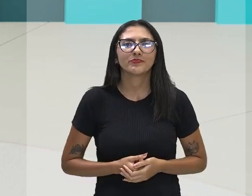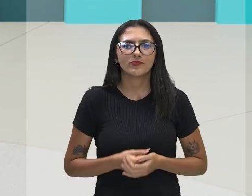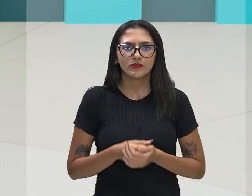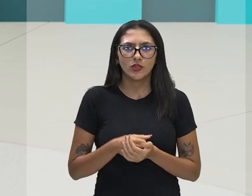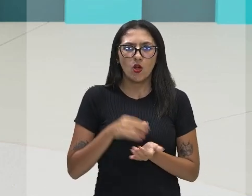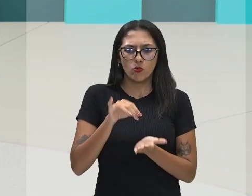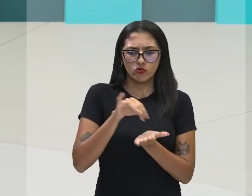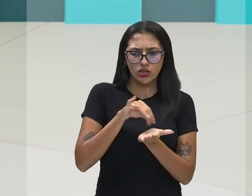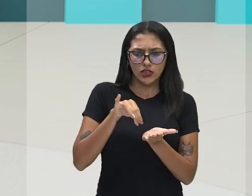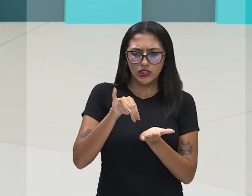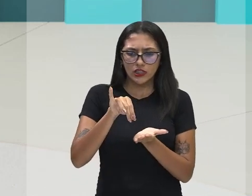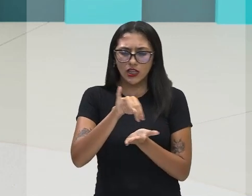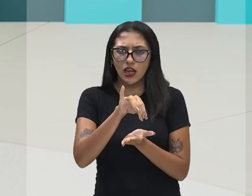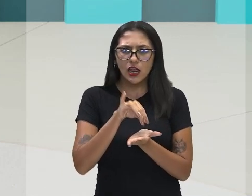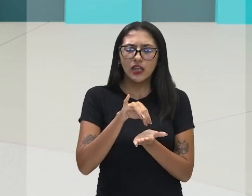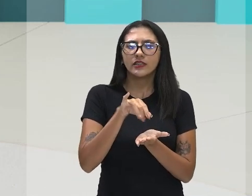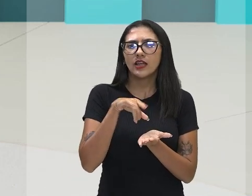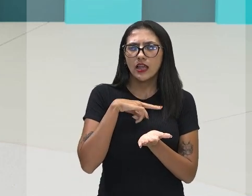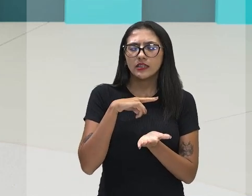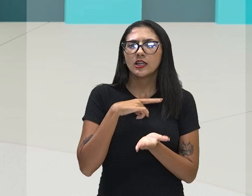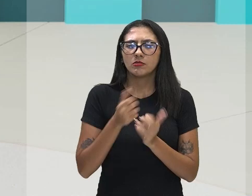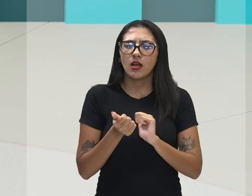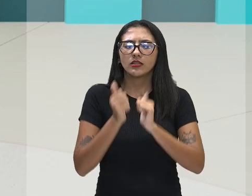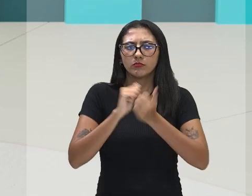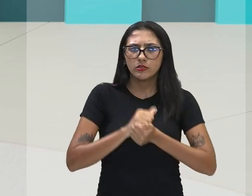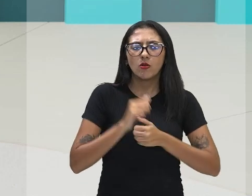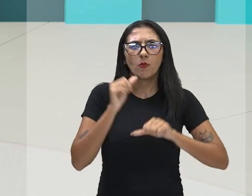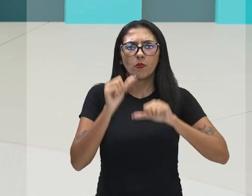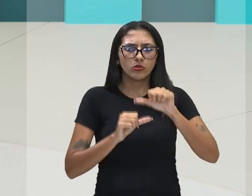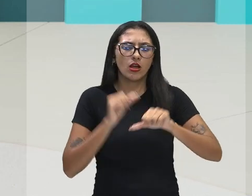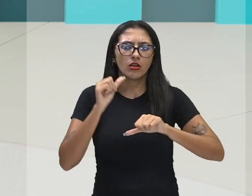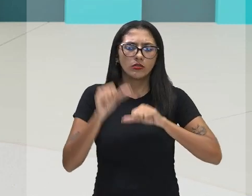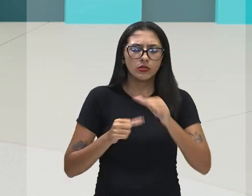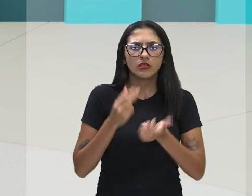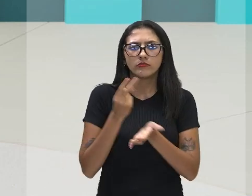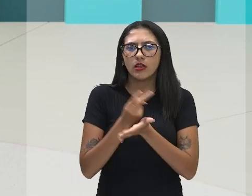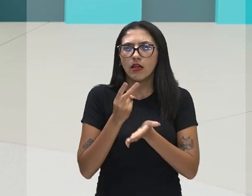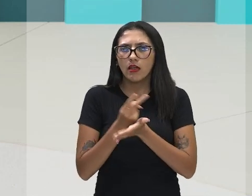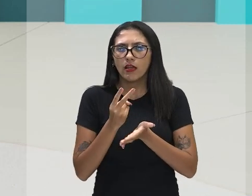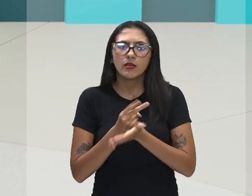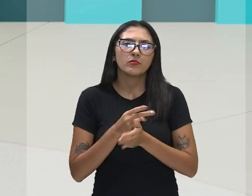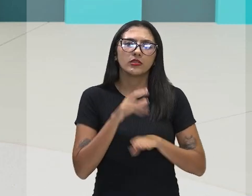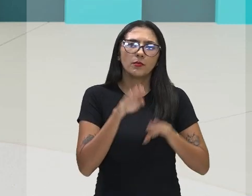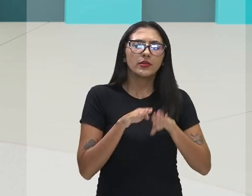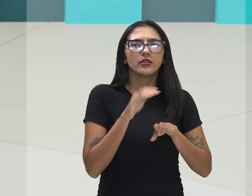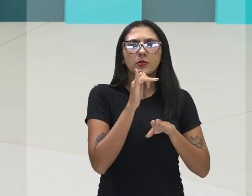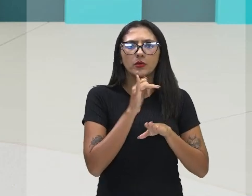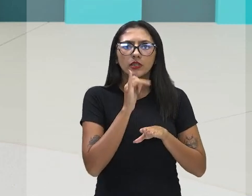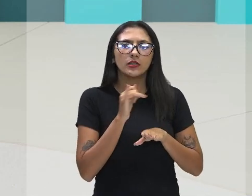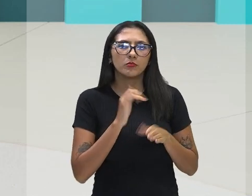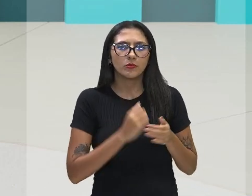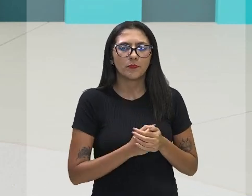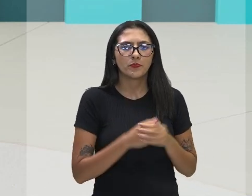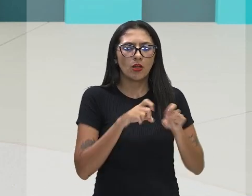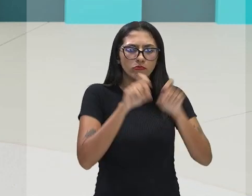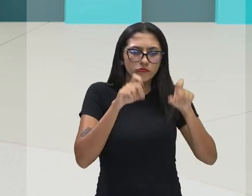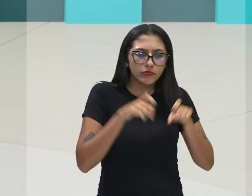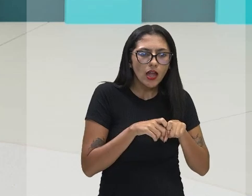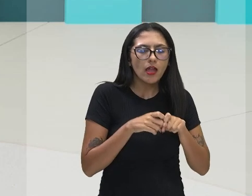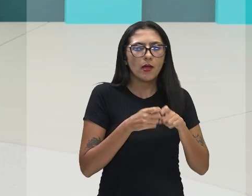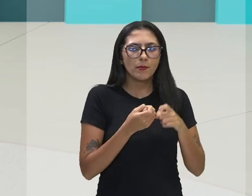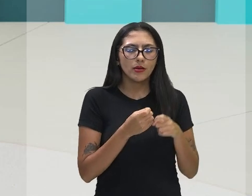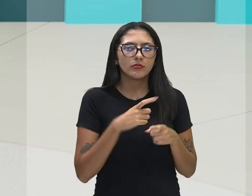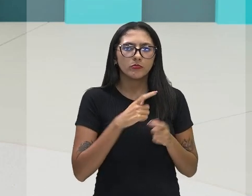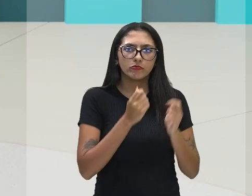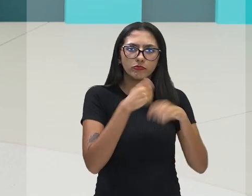vai se adaptando aí com os tabuleiros virtuais, o xadrez online, né? Onde os oponentes se enfrentam